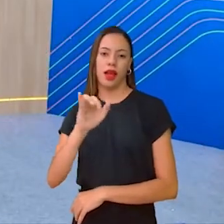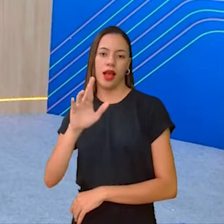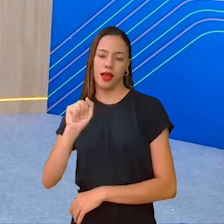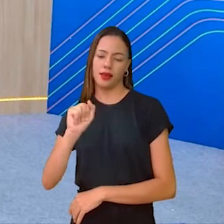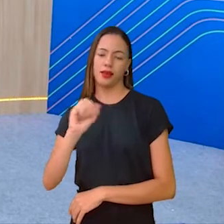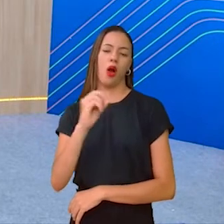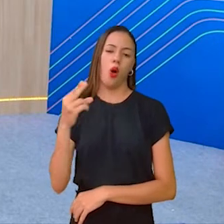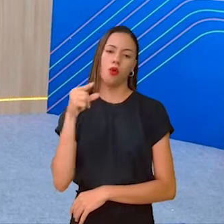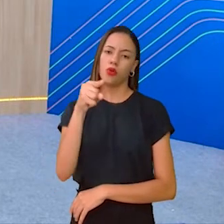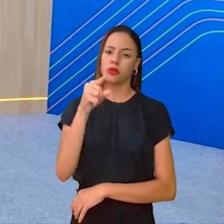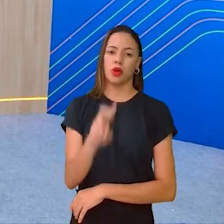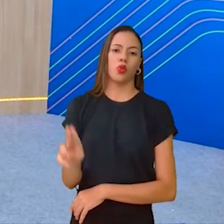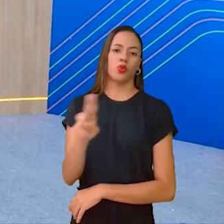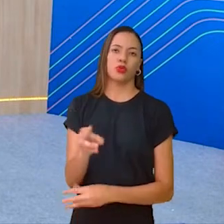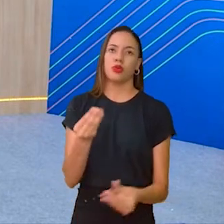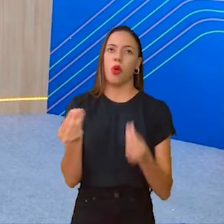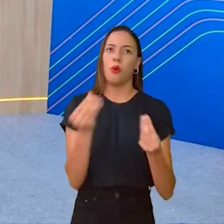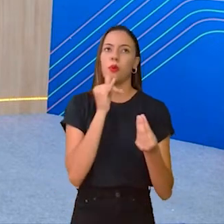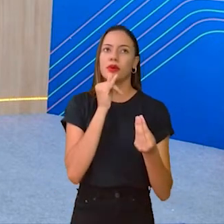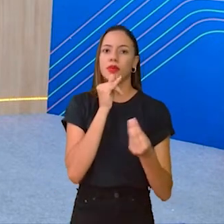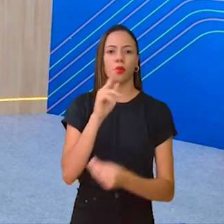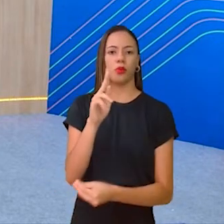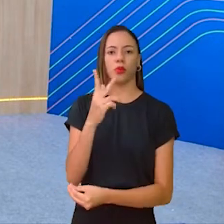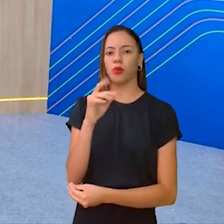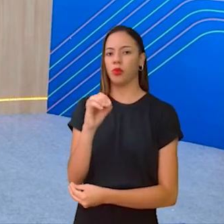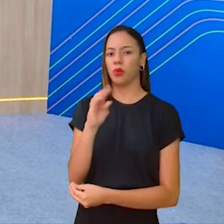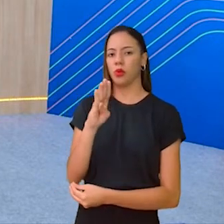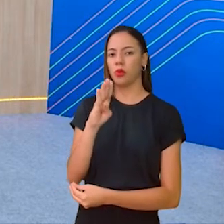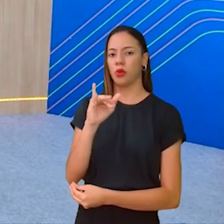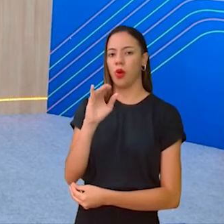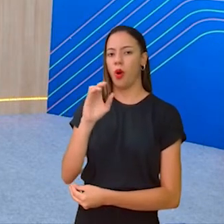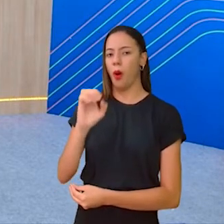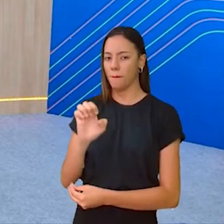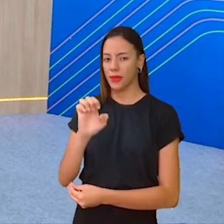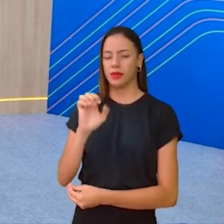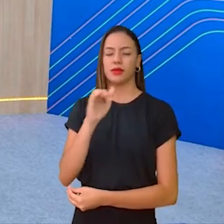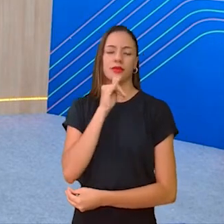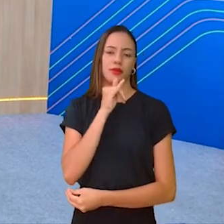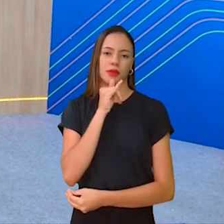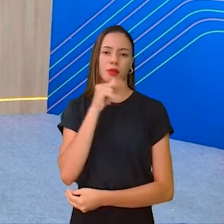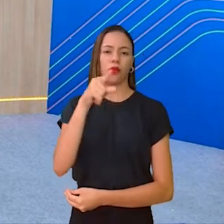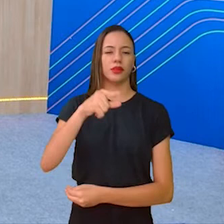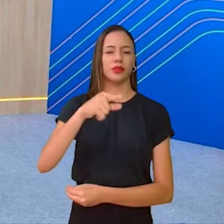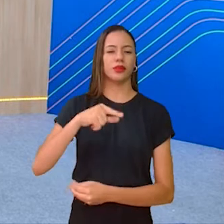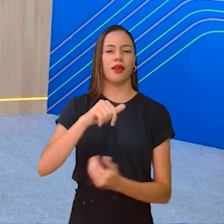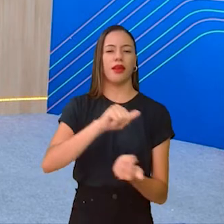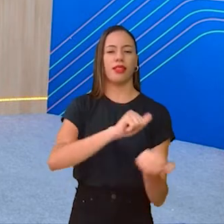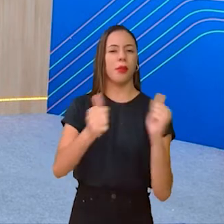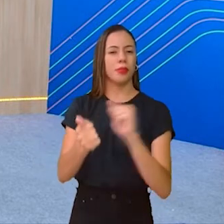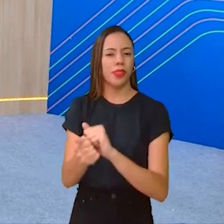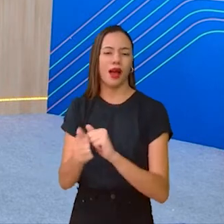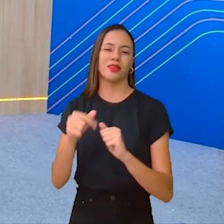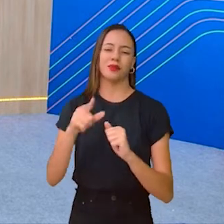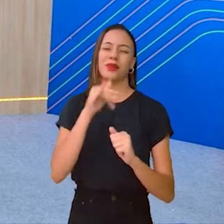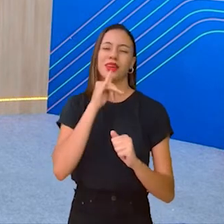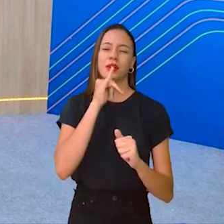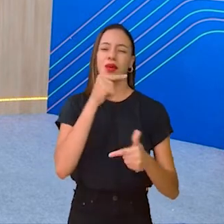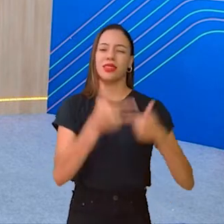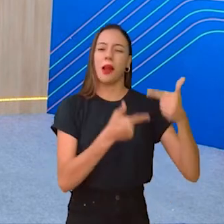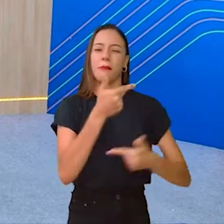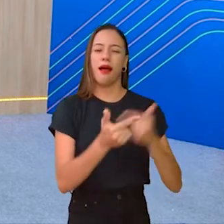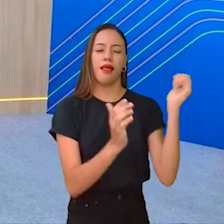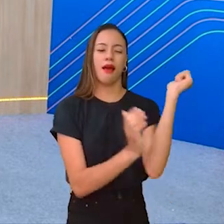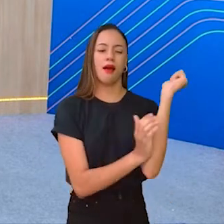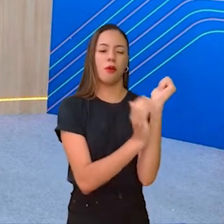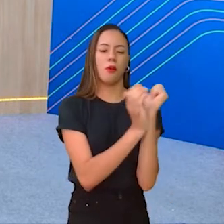né? Você muitas vezes está adaptado, sei lá, trabalha com uma burocracia, mas tem uma habilidade ali